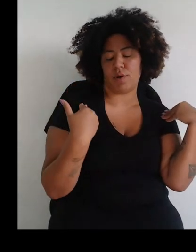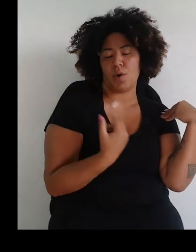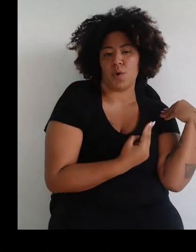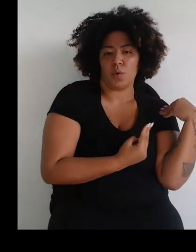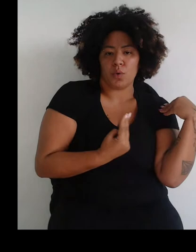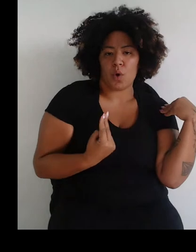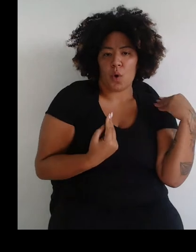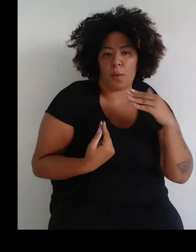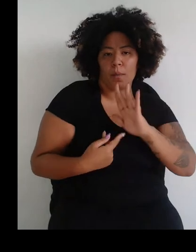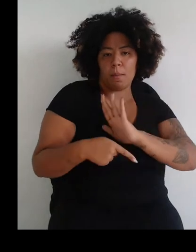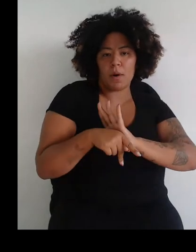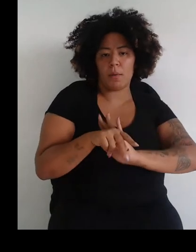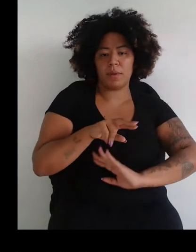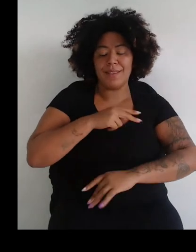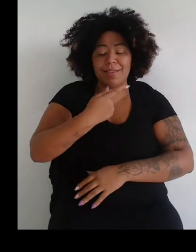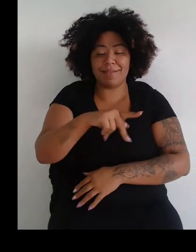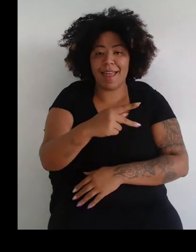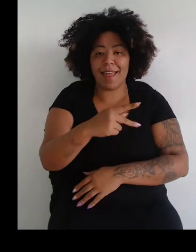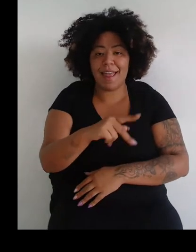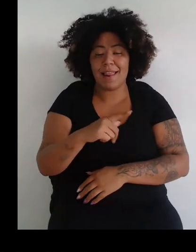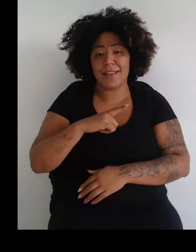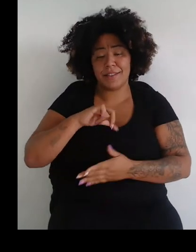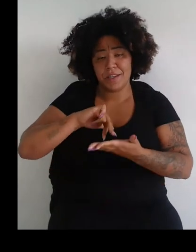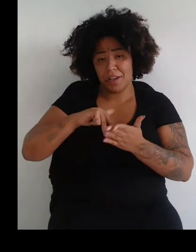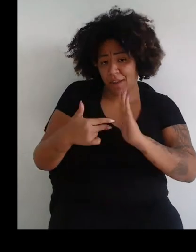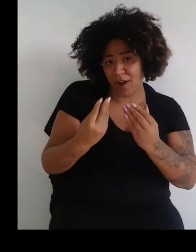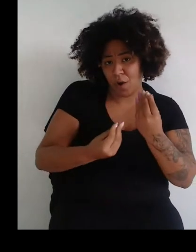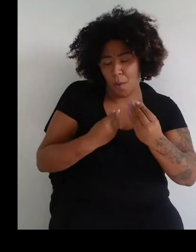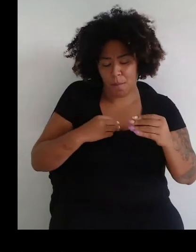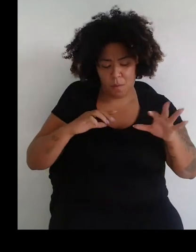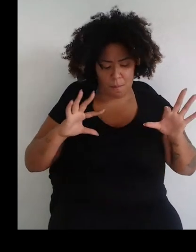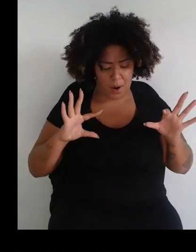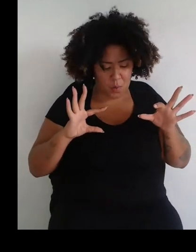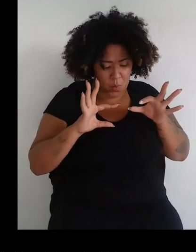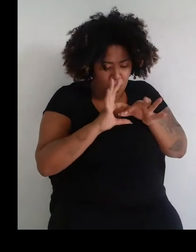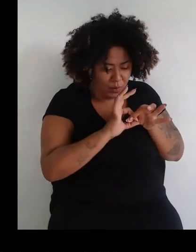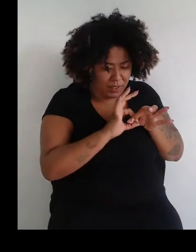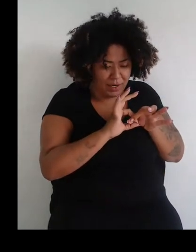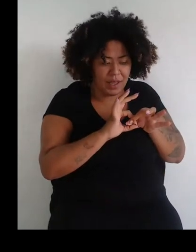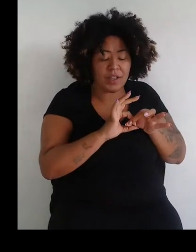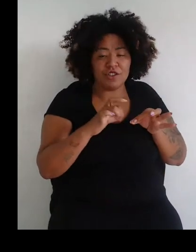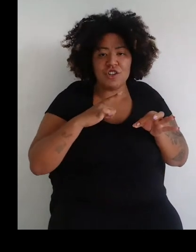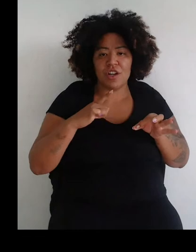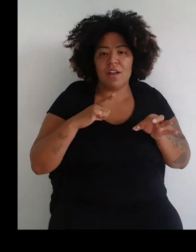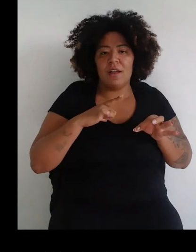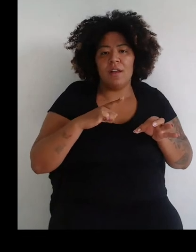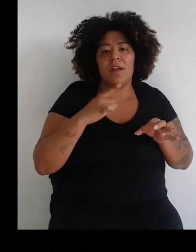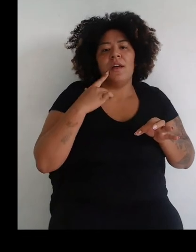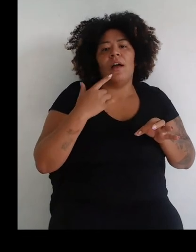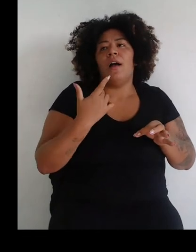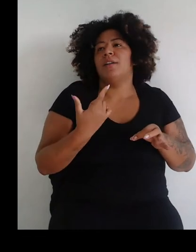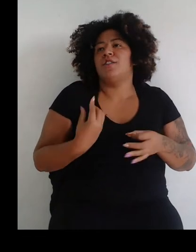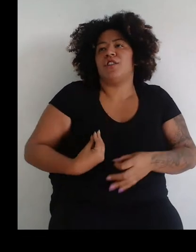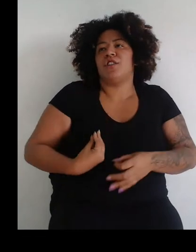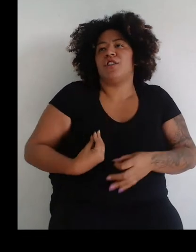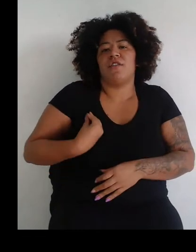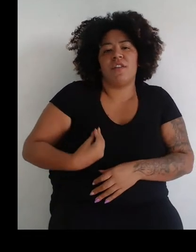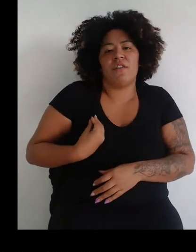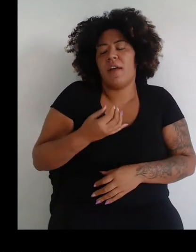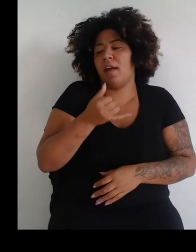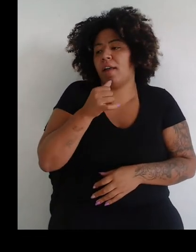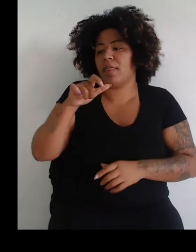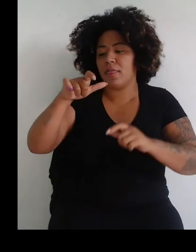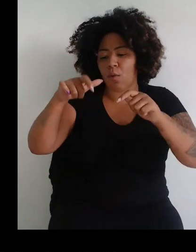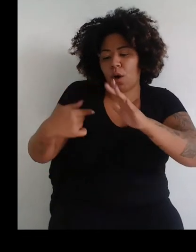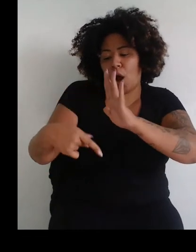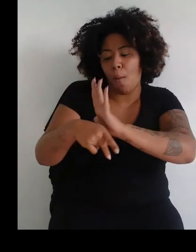que pode ou não significa uma conexão com os excessos na Alemanha na época entre